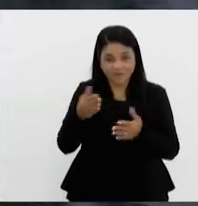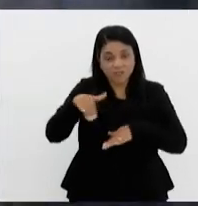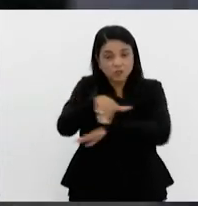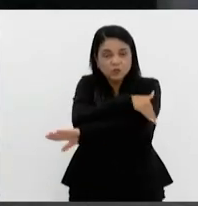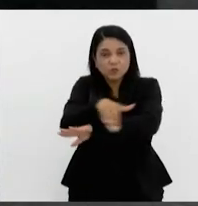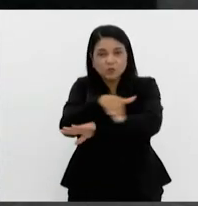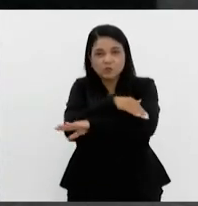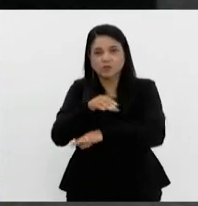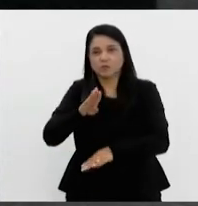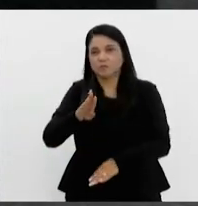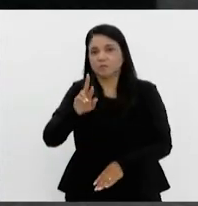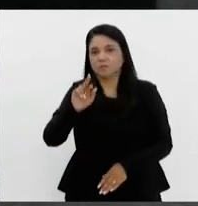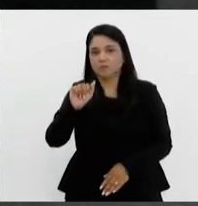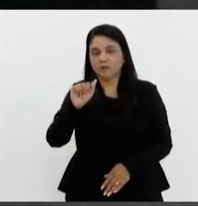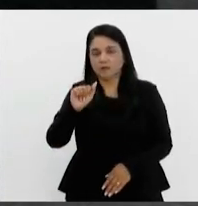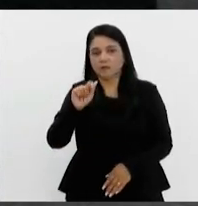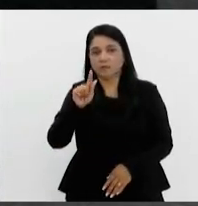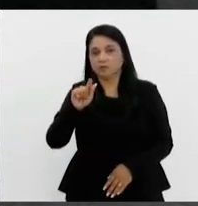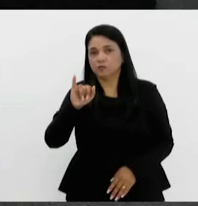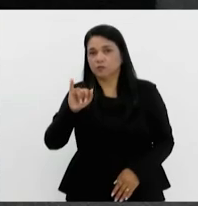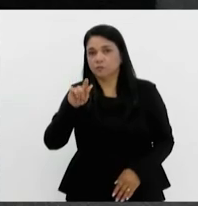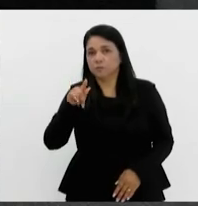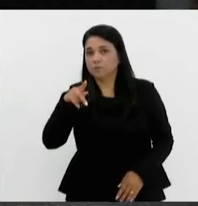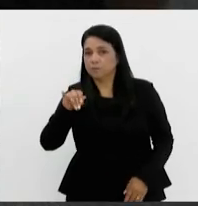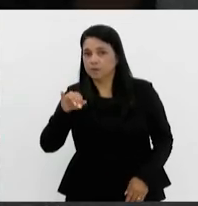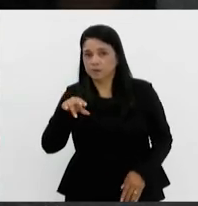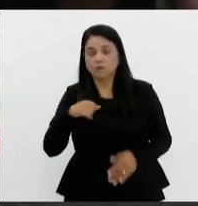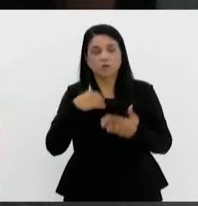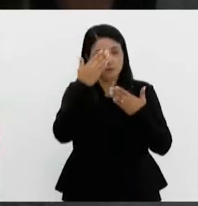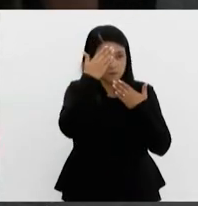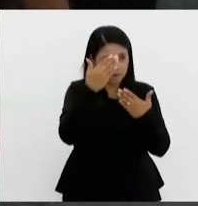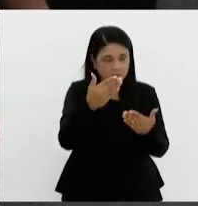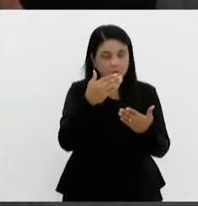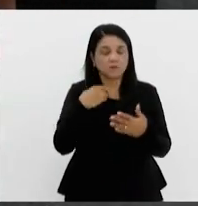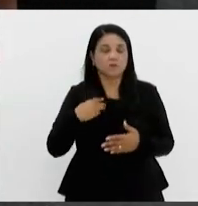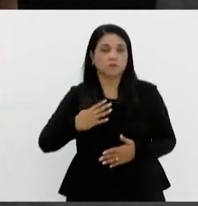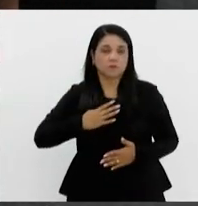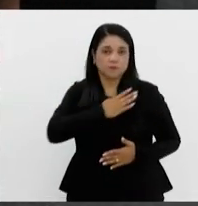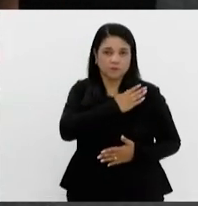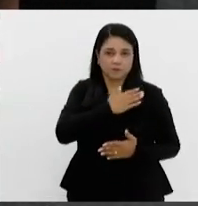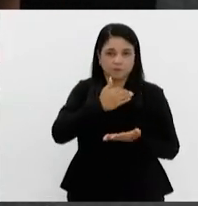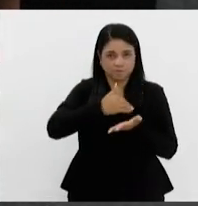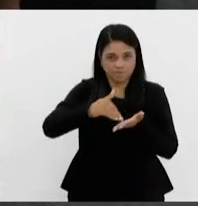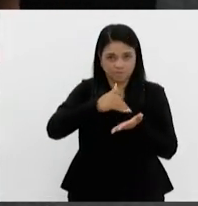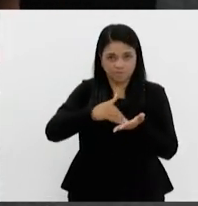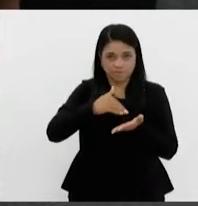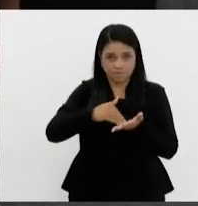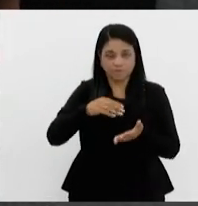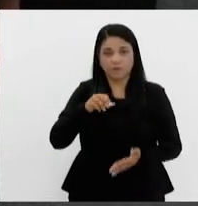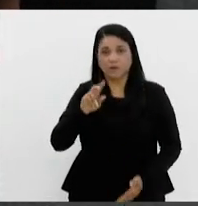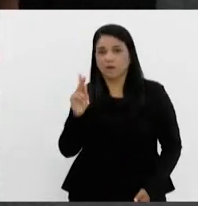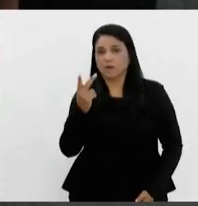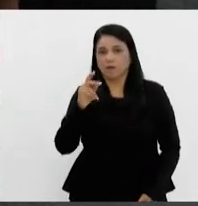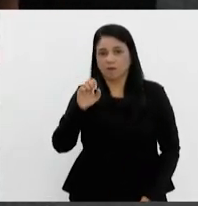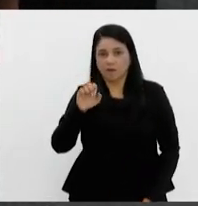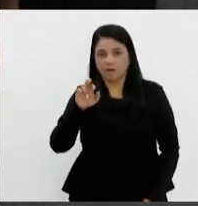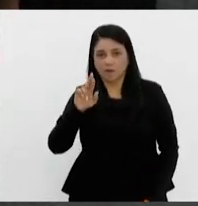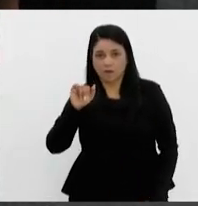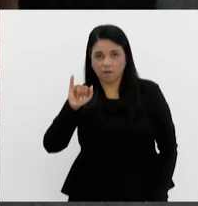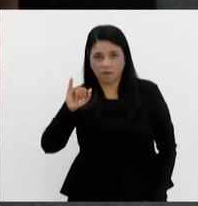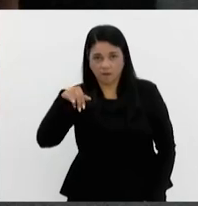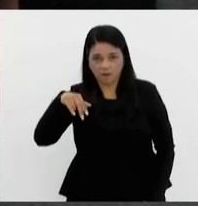aqui ao comandante-geral da Polícia Militar, secretário Henrique, que sempre me atende de uma maneira fidalga, de uma